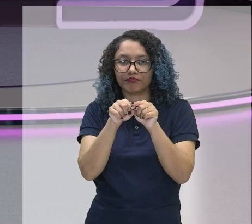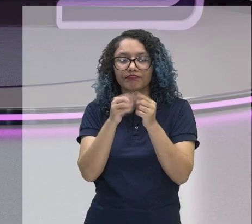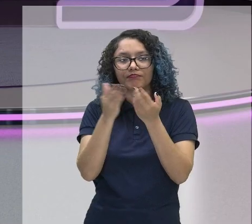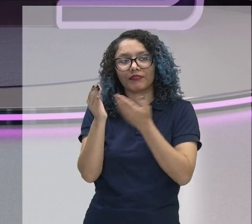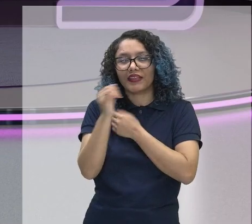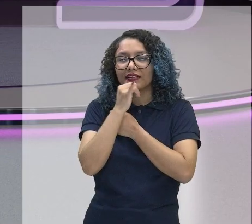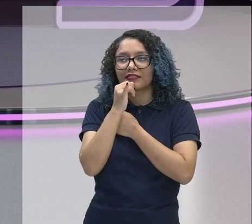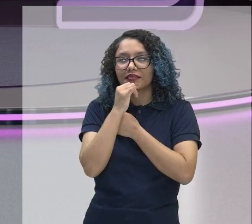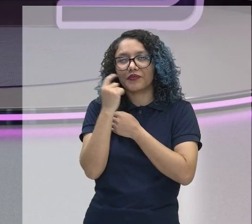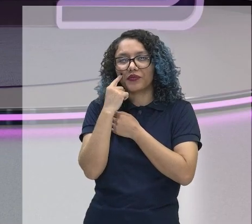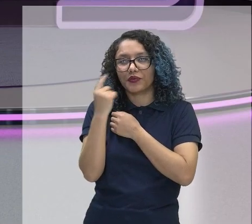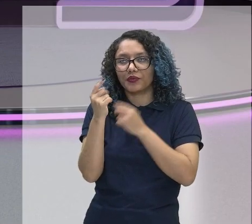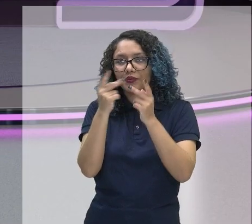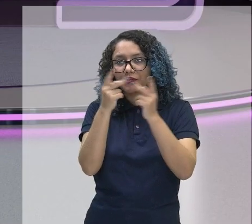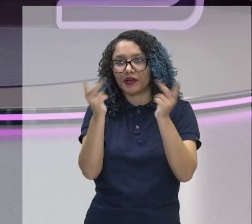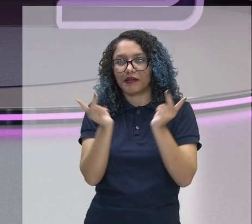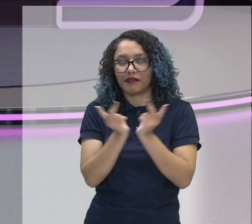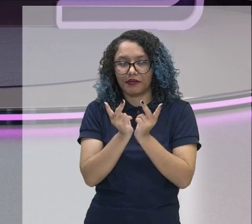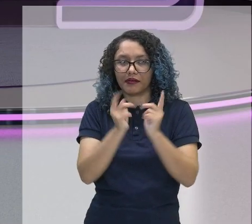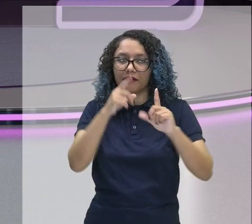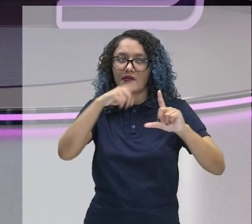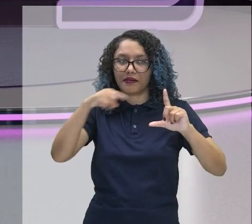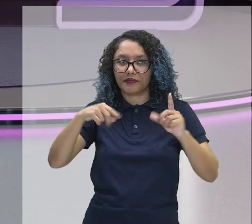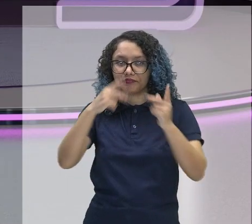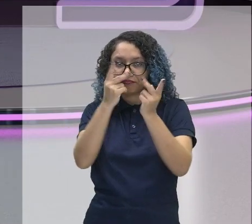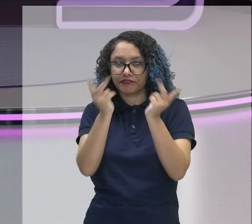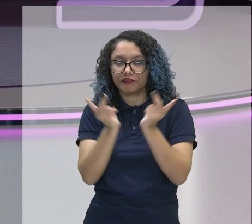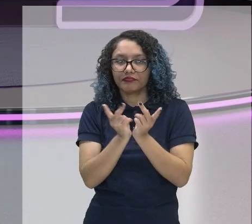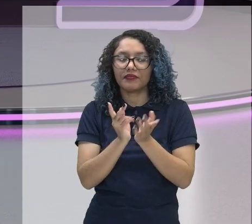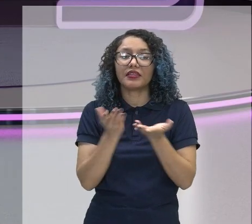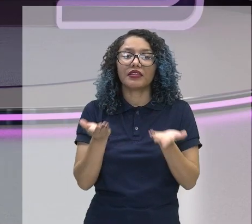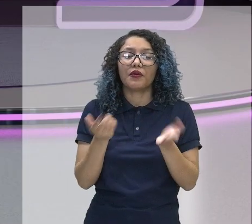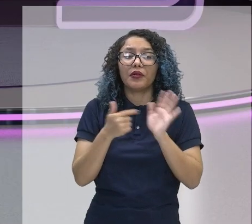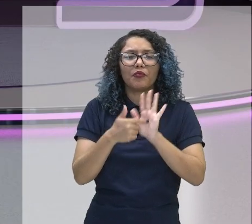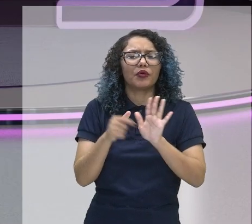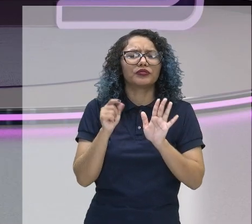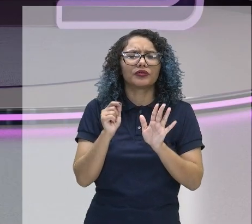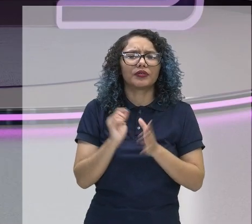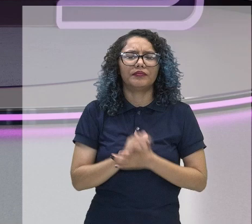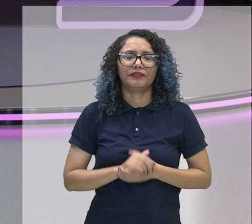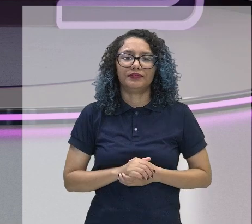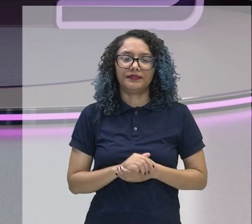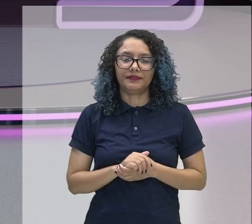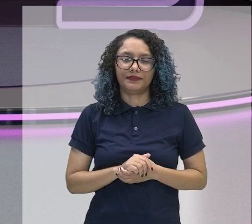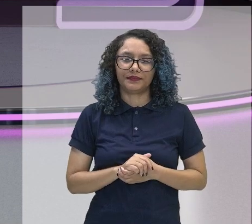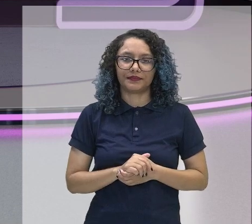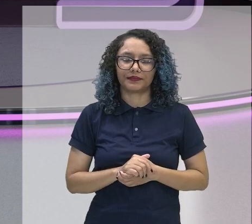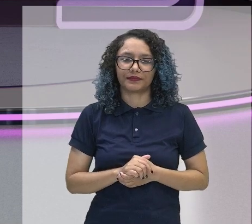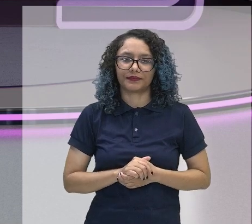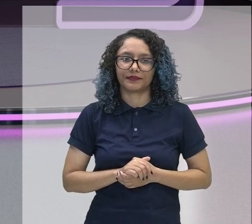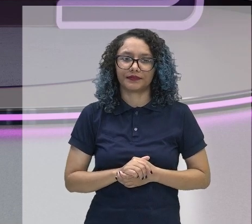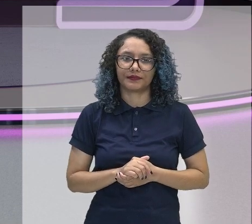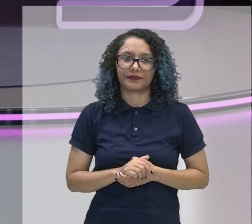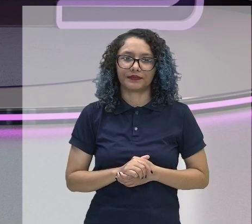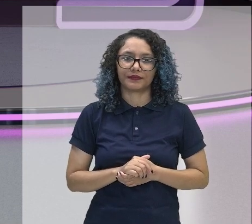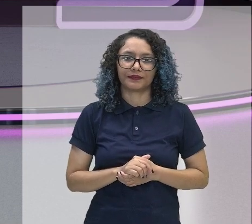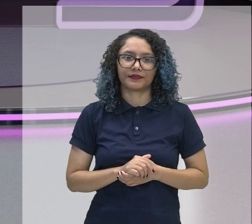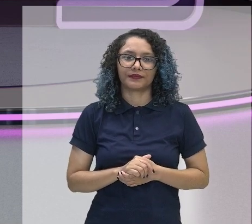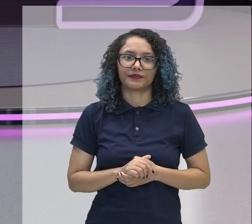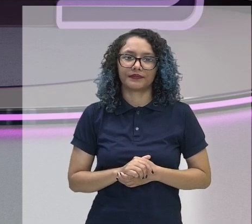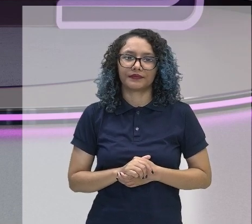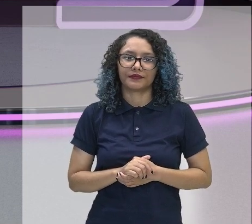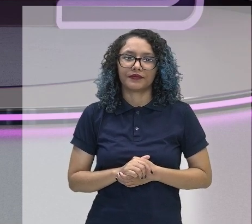gráfico, certo? E esse gráfico aí, ele está nos mostrando aí os concluintes por área